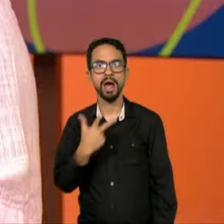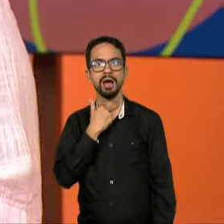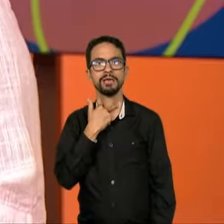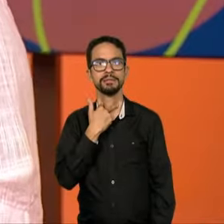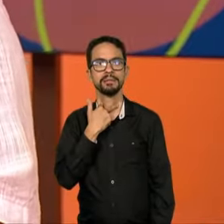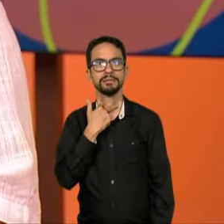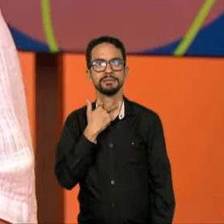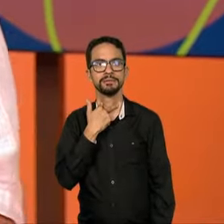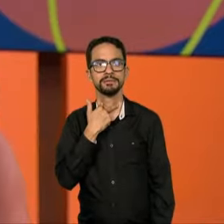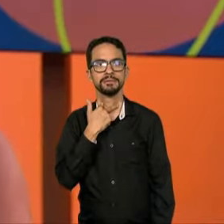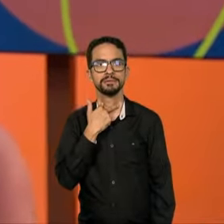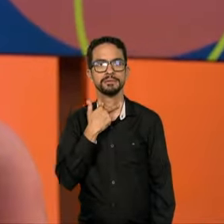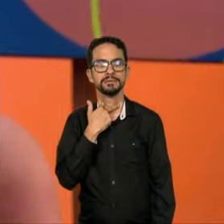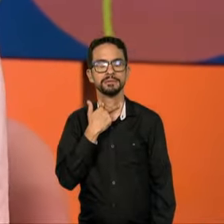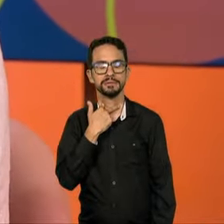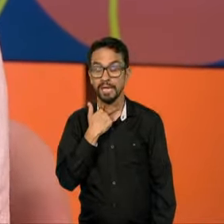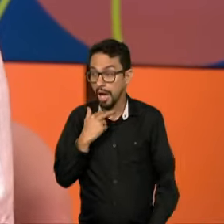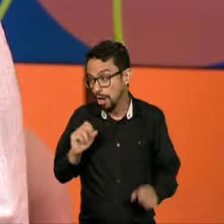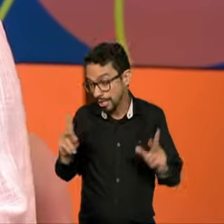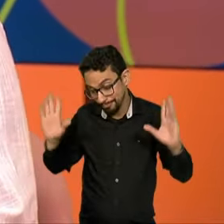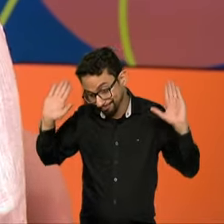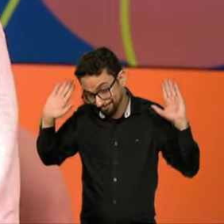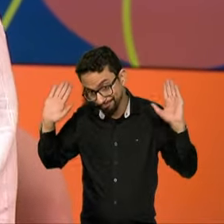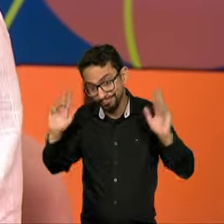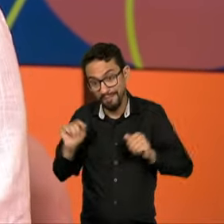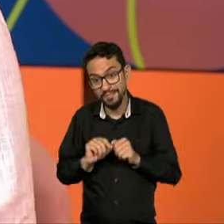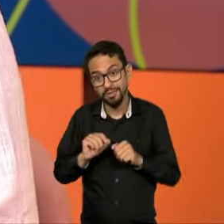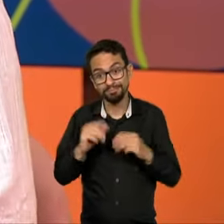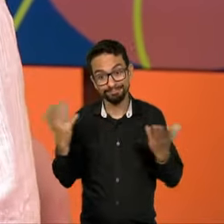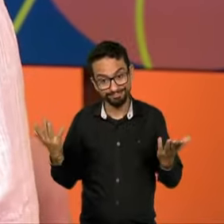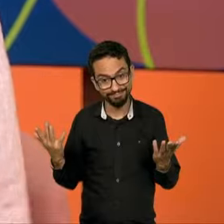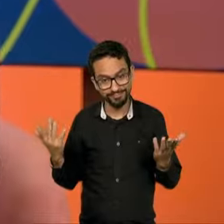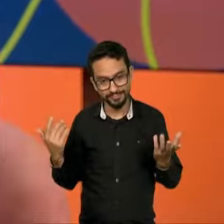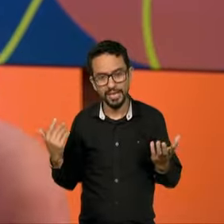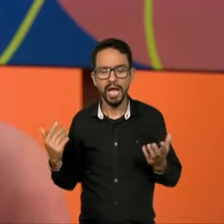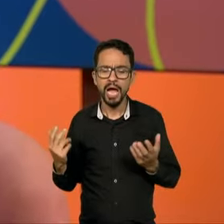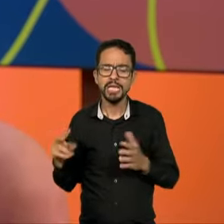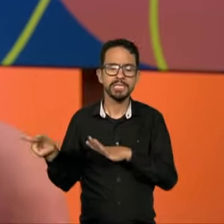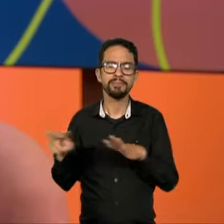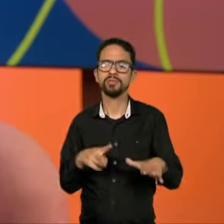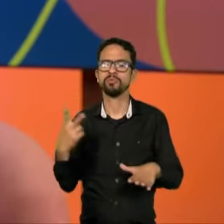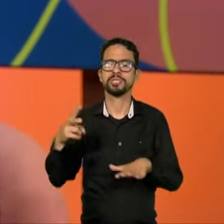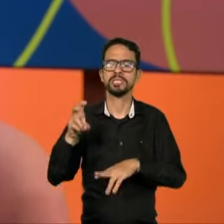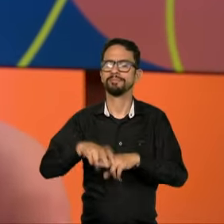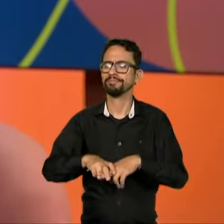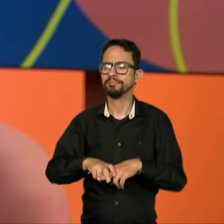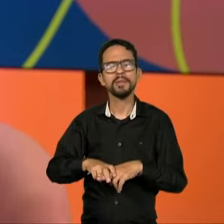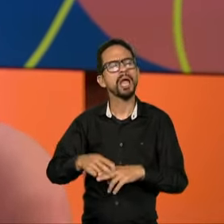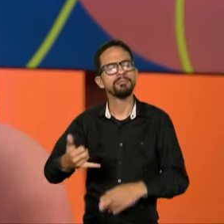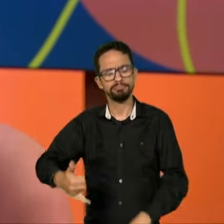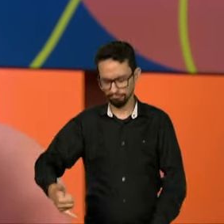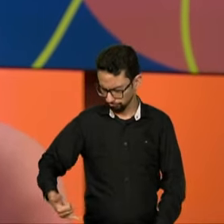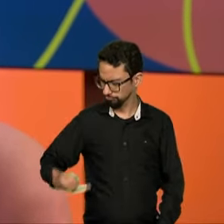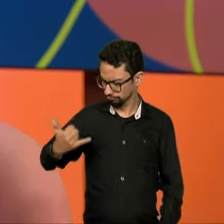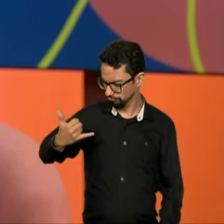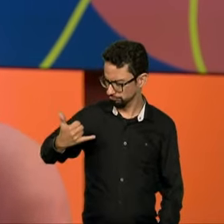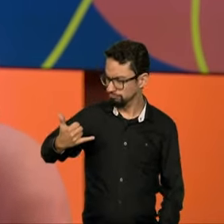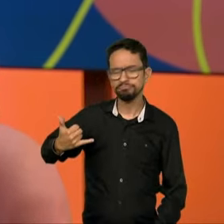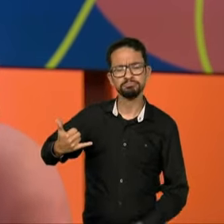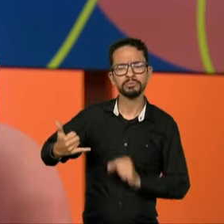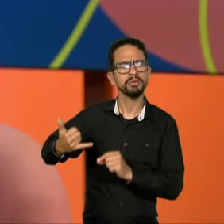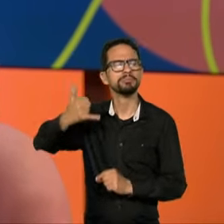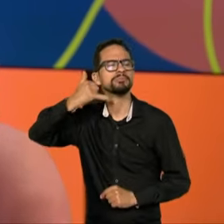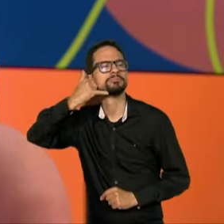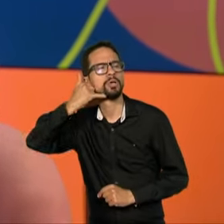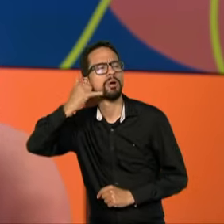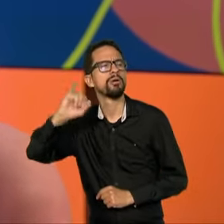comigo hoje. Aí, duas semanas depois, eu tô na minha casa, toco o telefone, oi, Léo, é Marília.